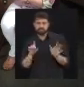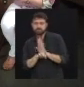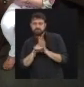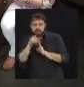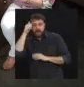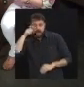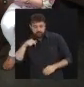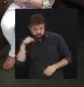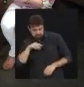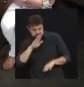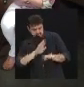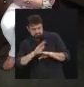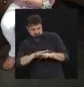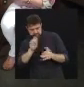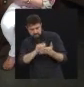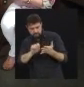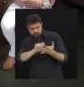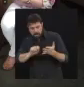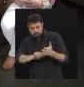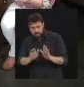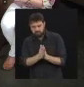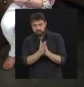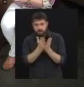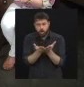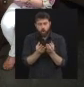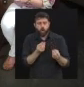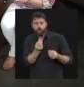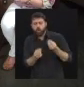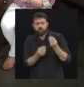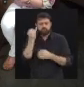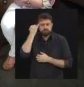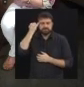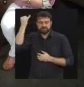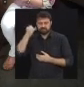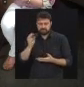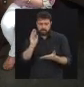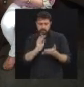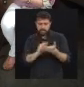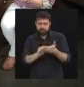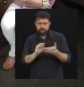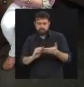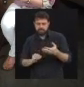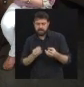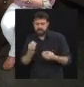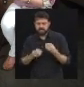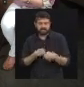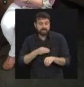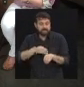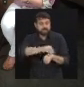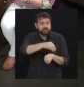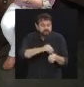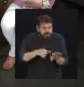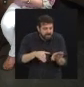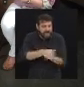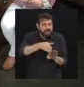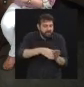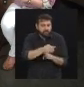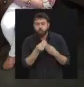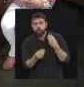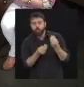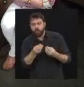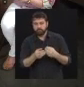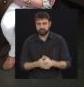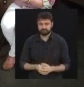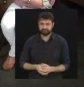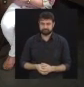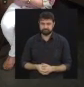você falasse um pouquinho sobre esse livro. Como foi que você teve a ideia de escrever? Quem te deu a ideia? Quem te deu